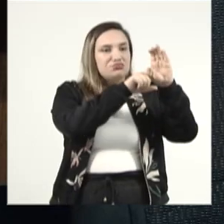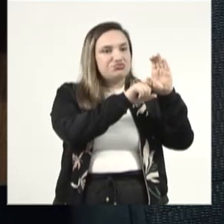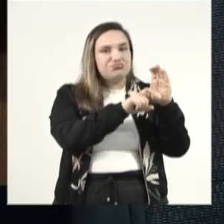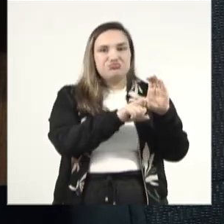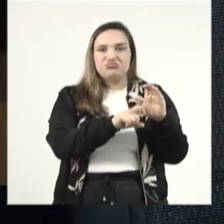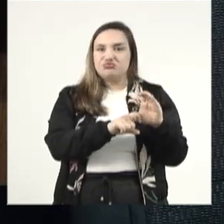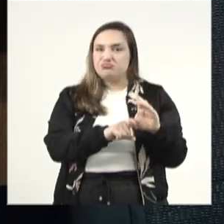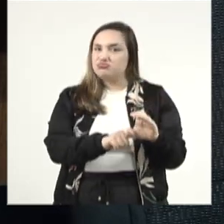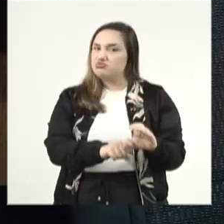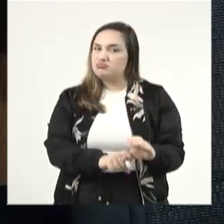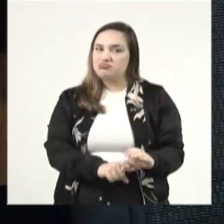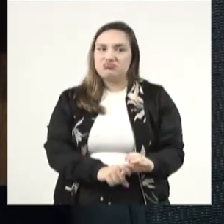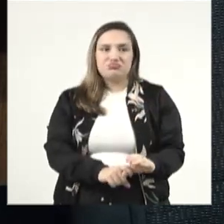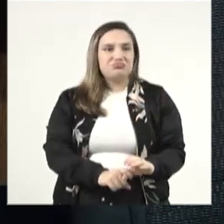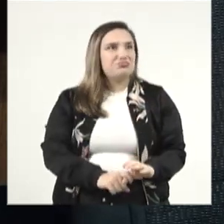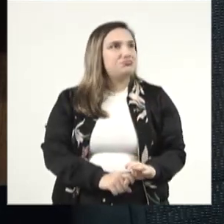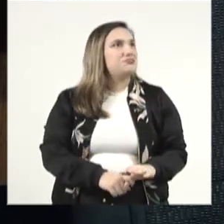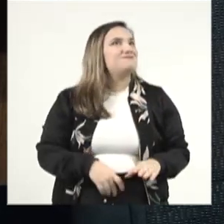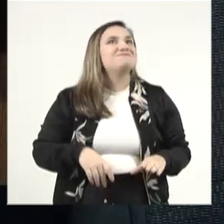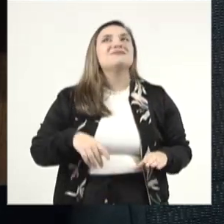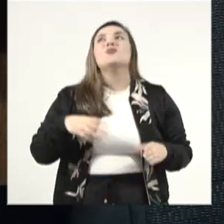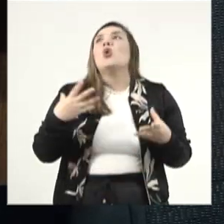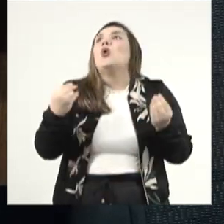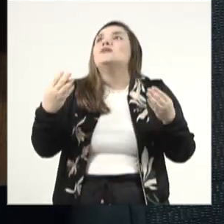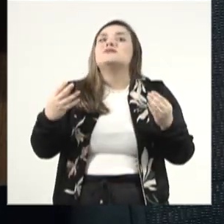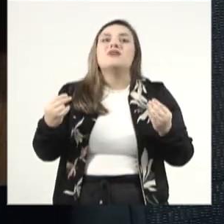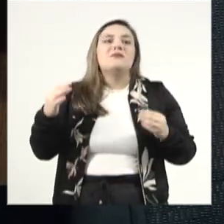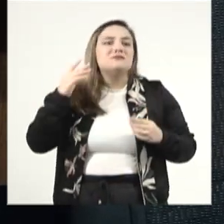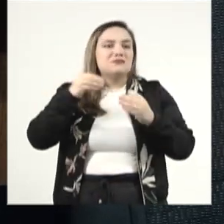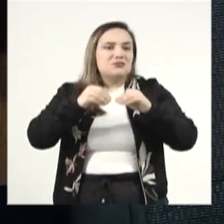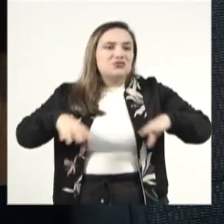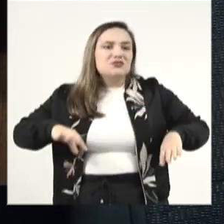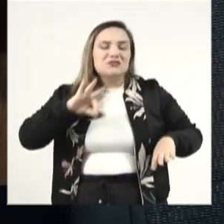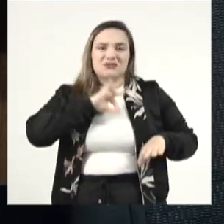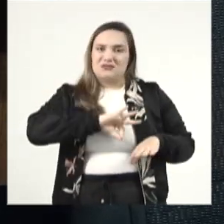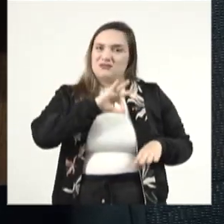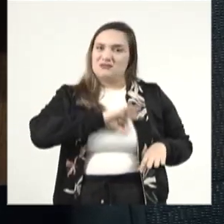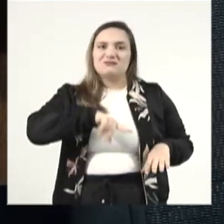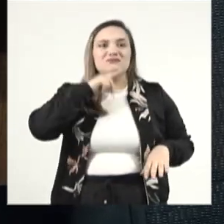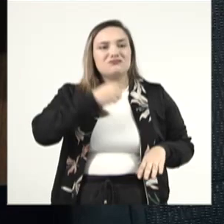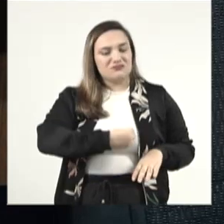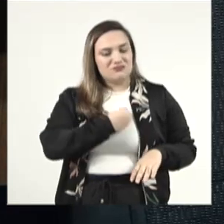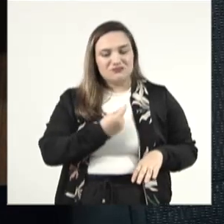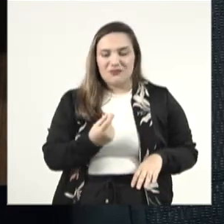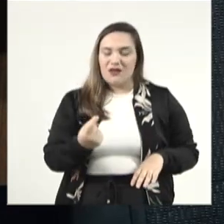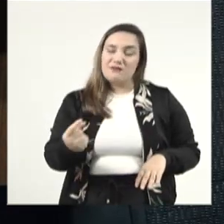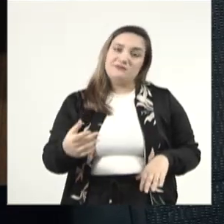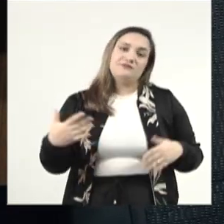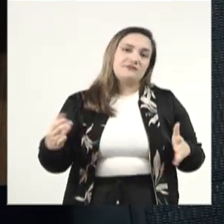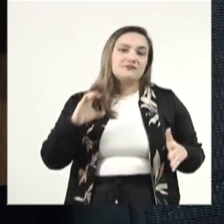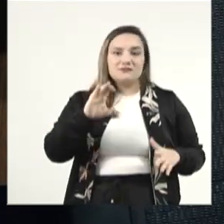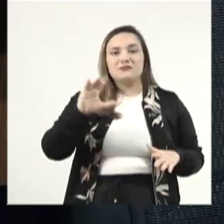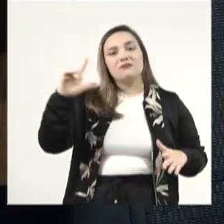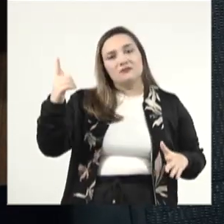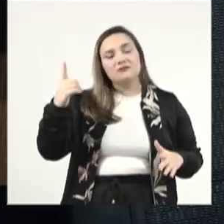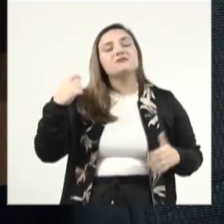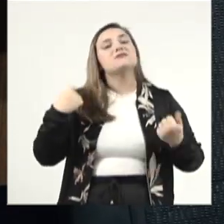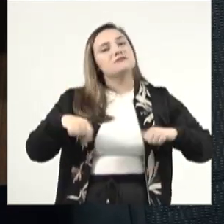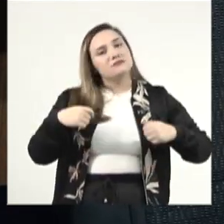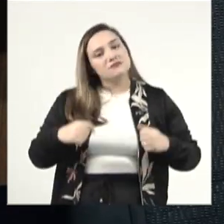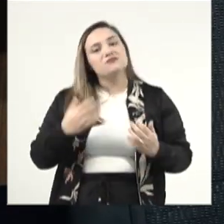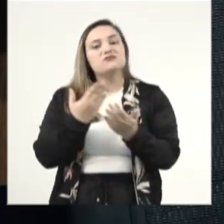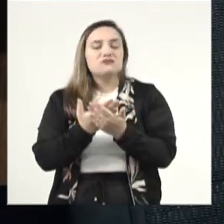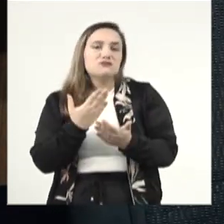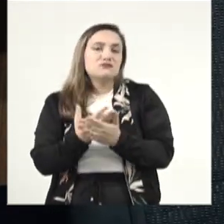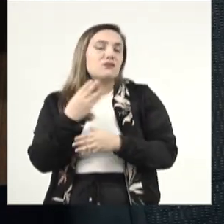teto. Isso prejudica a sua remuneração, prejudica a sua sobrevivência. É preciso, obviamente, que se estude